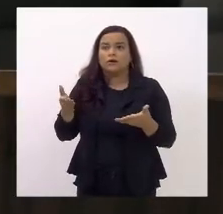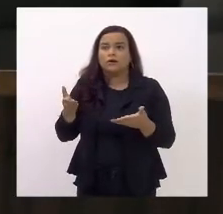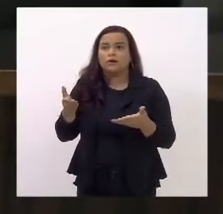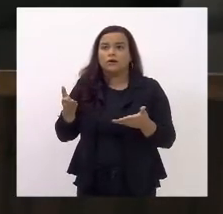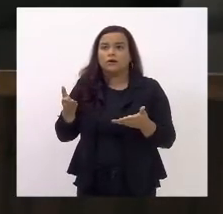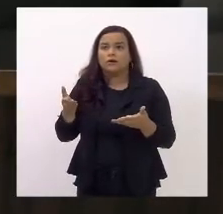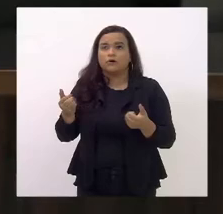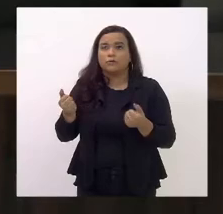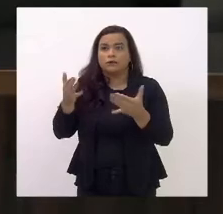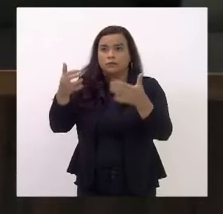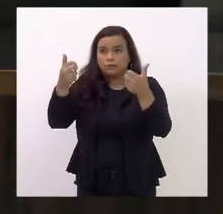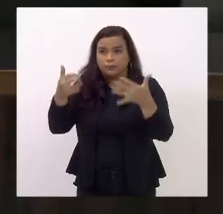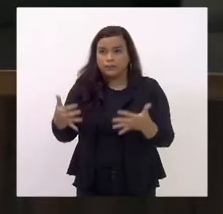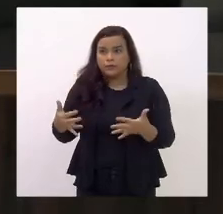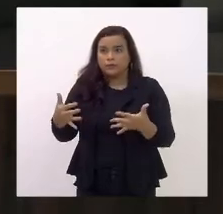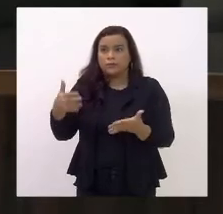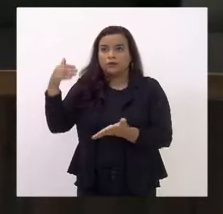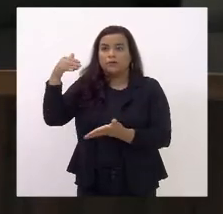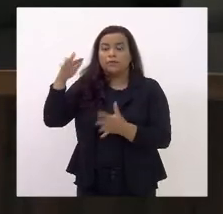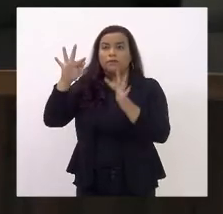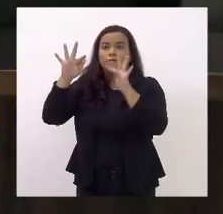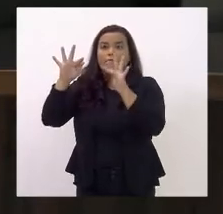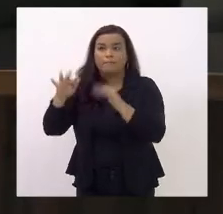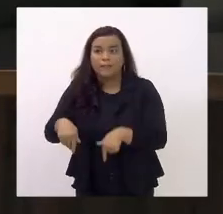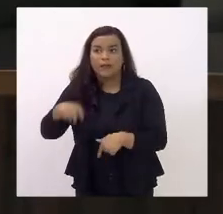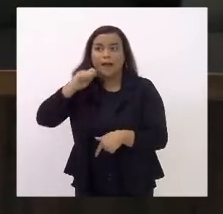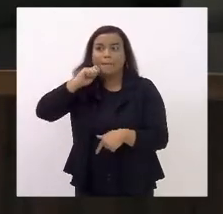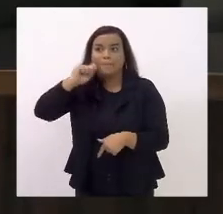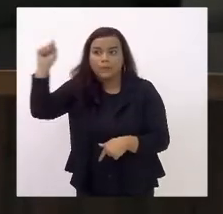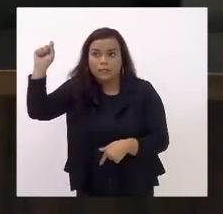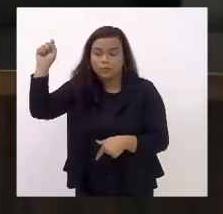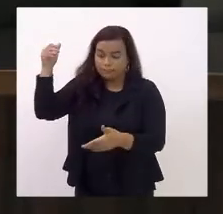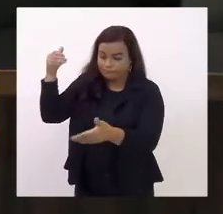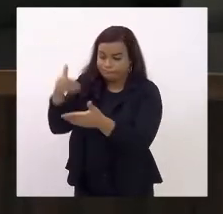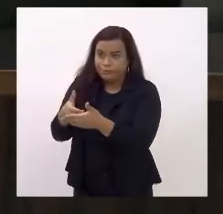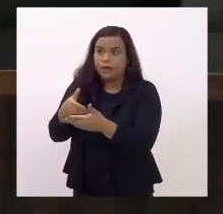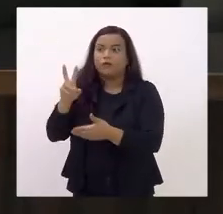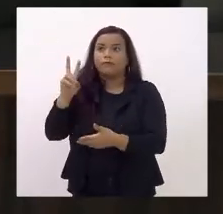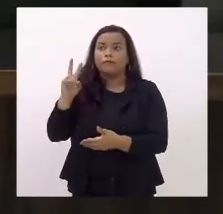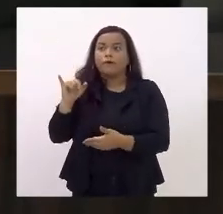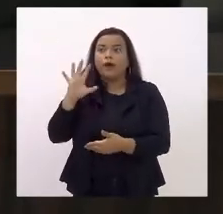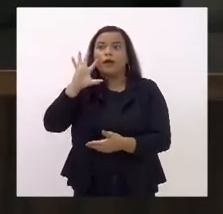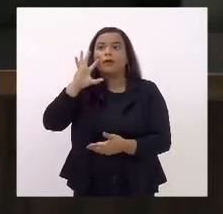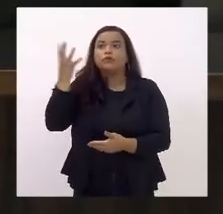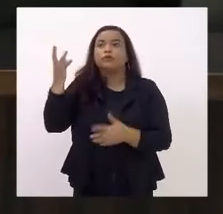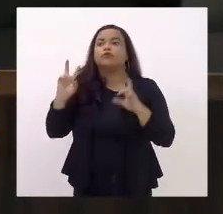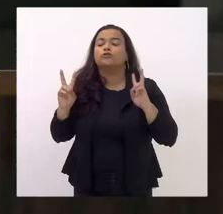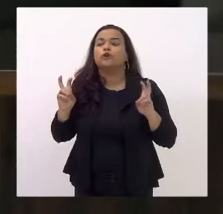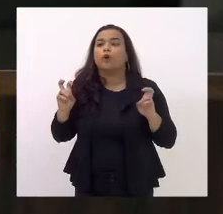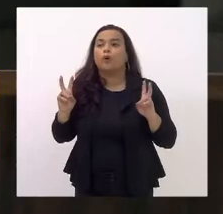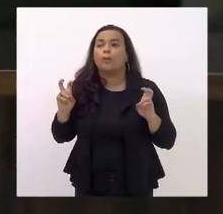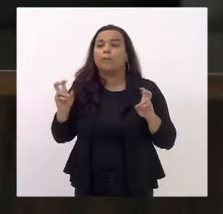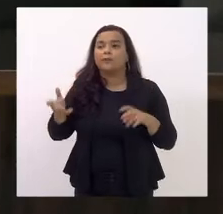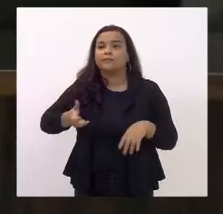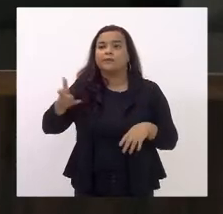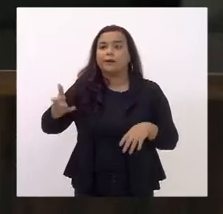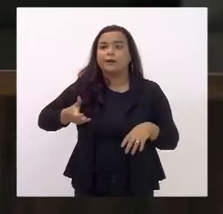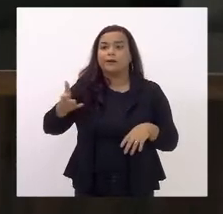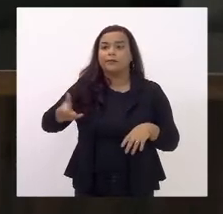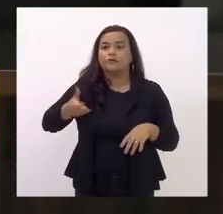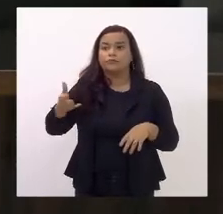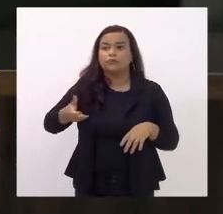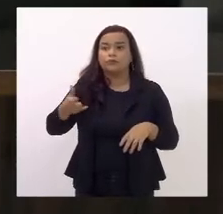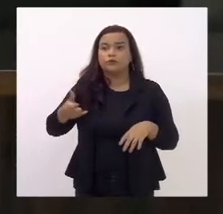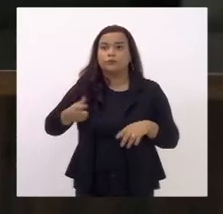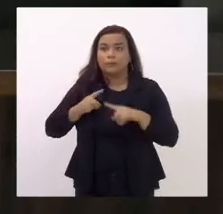ele deu a palavra no final de abril e ia resolver a questão 2 em relação à idade. Mas